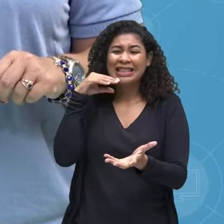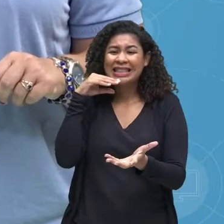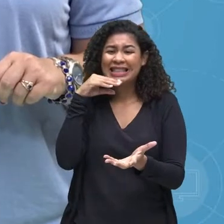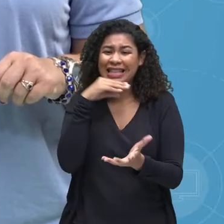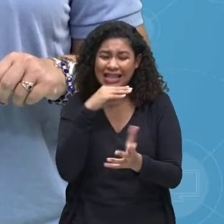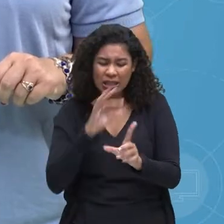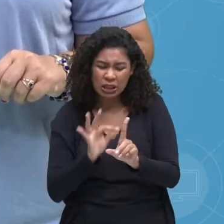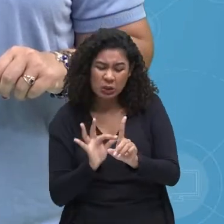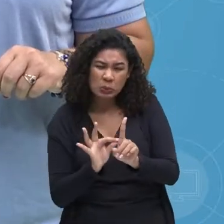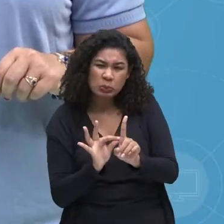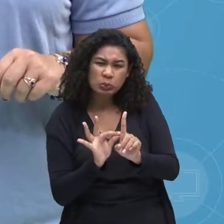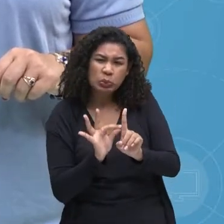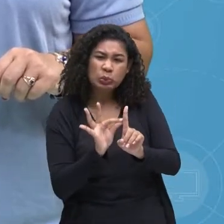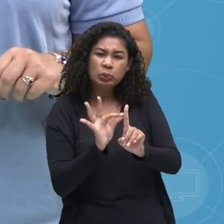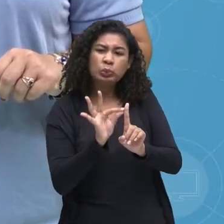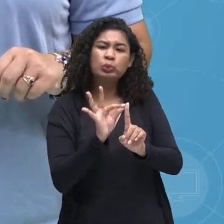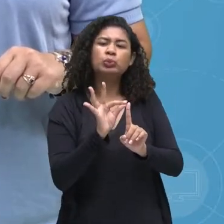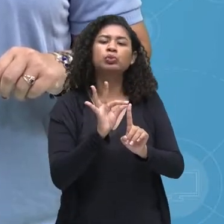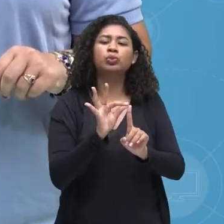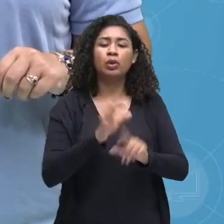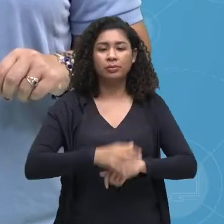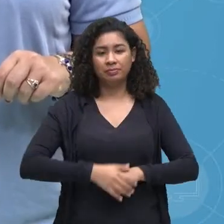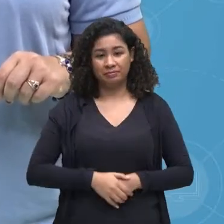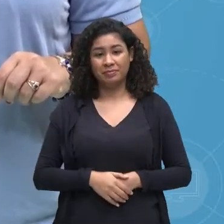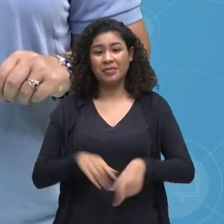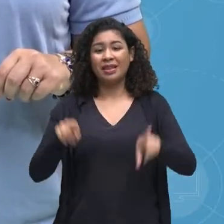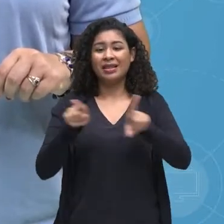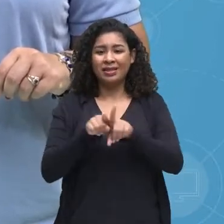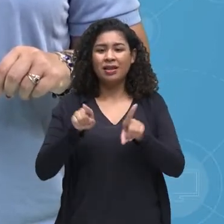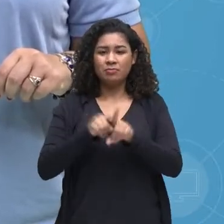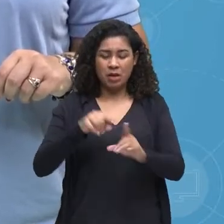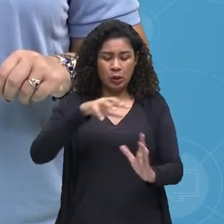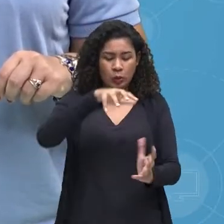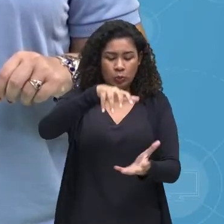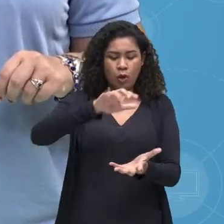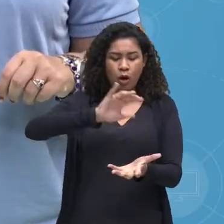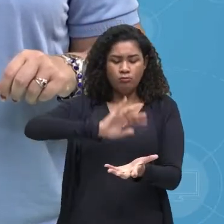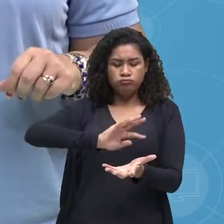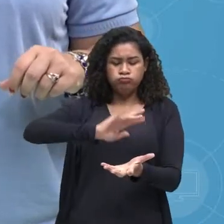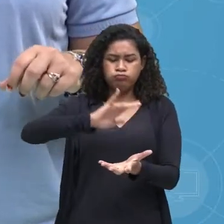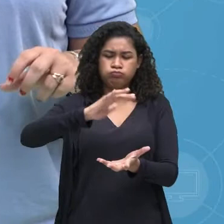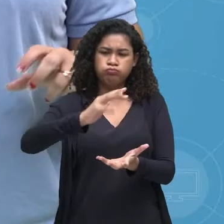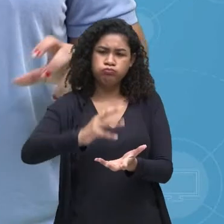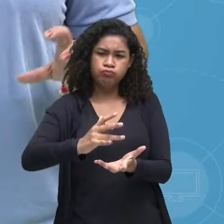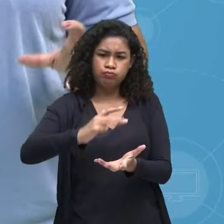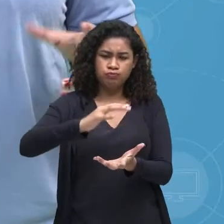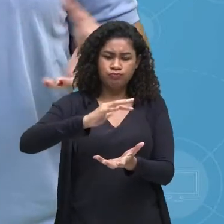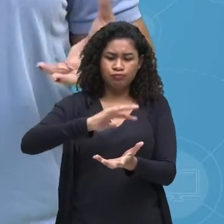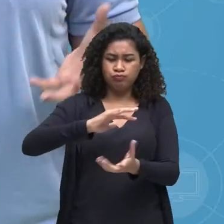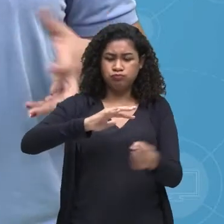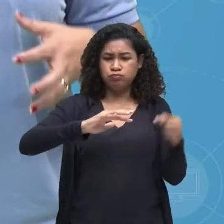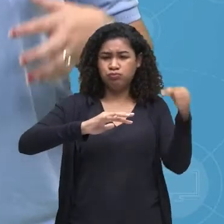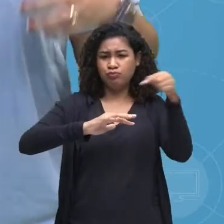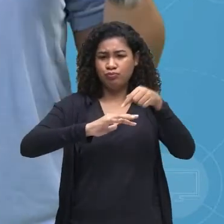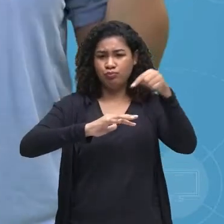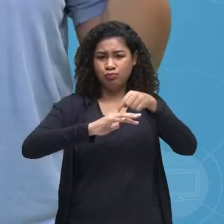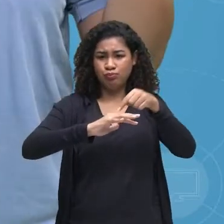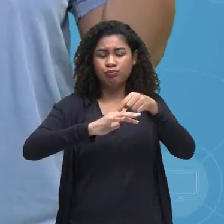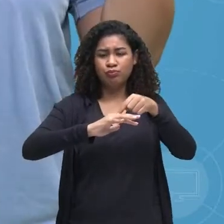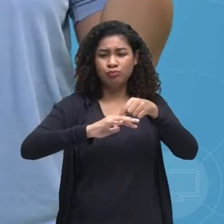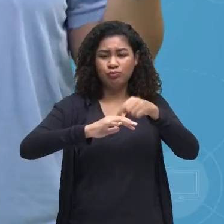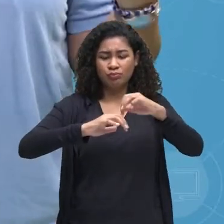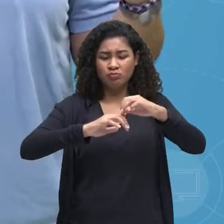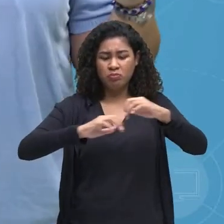né? Precisa que a gente tenha essas áreas verdes, precisa que a gente tenha um controle de gases que